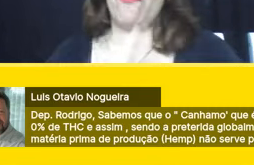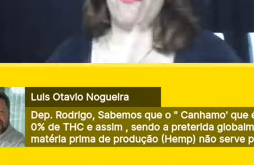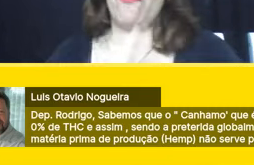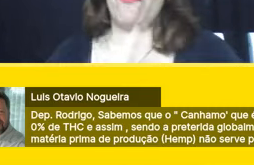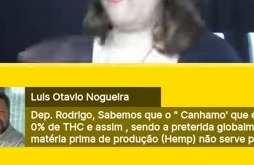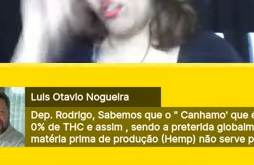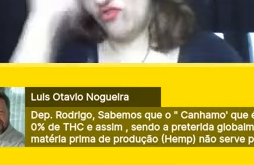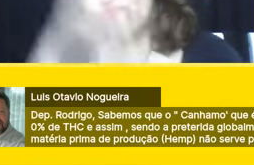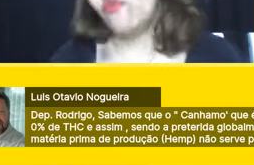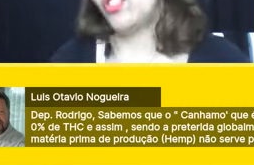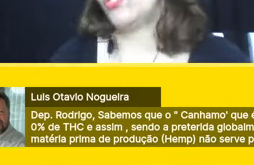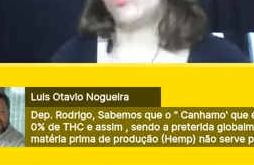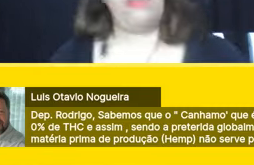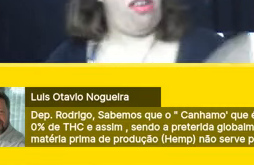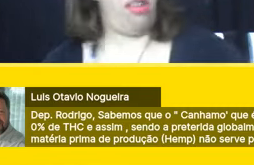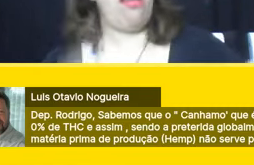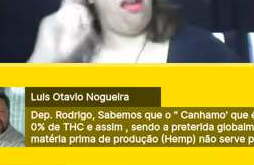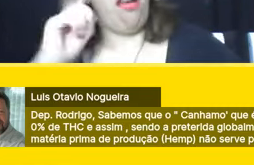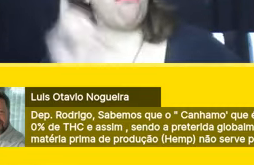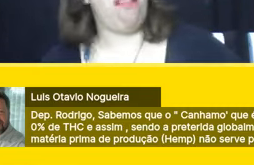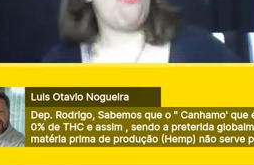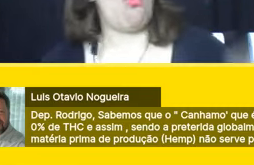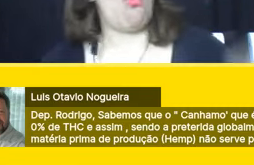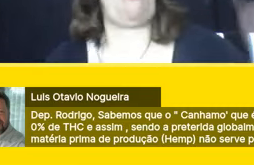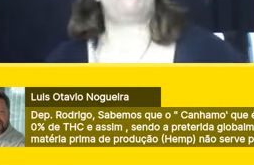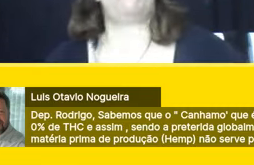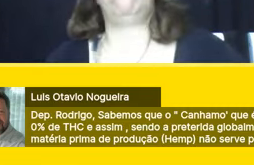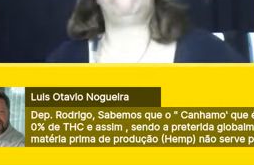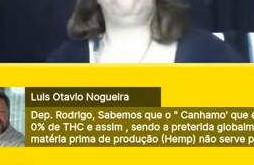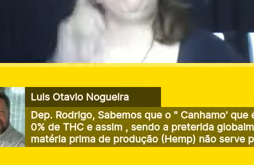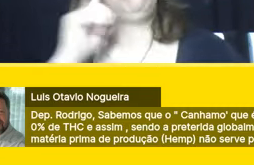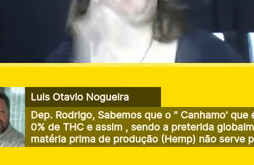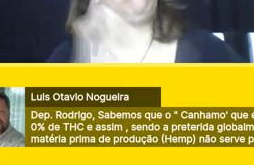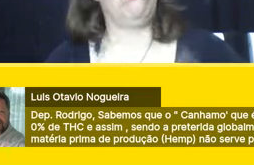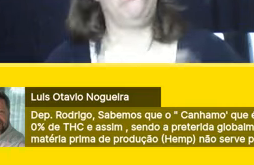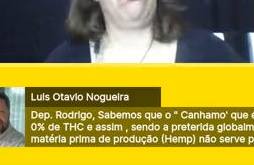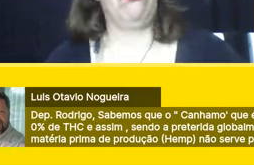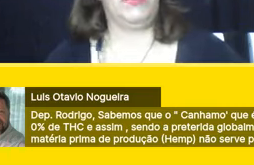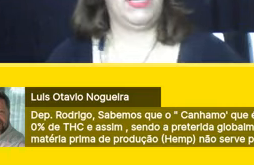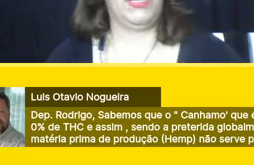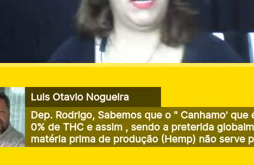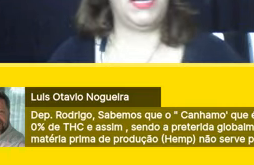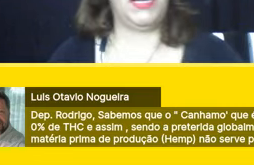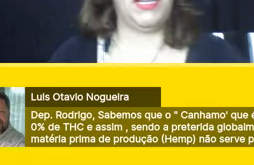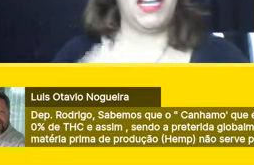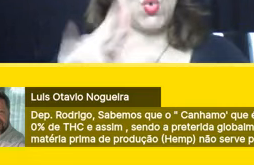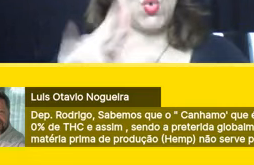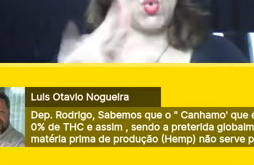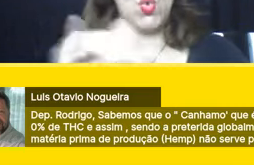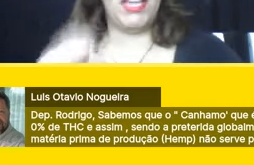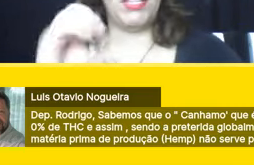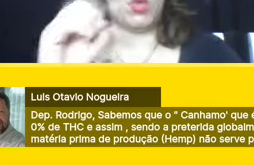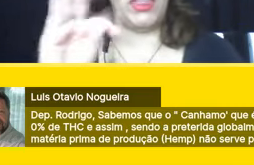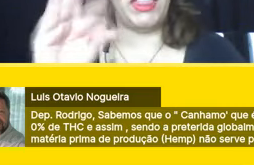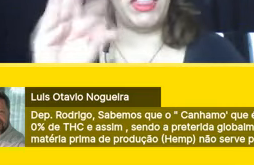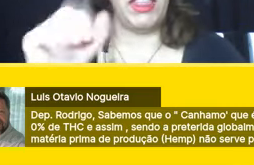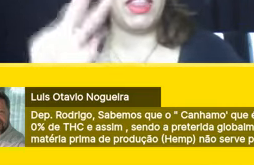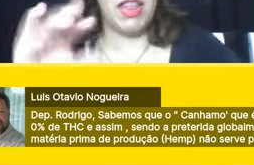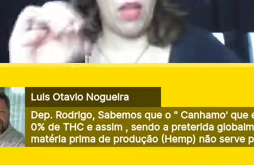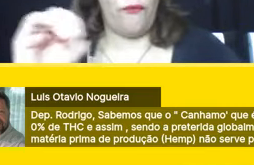fica difícil. Agora, do cânhamo eu sou totalmente favorável. E aí eu concordo com o nosso amigo, como é que é o nome dele? Luiz Luiz Otávio.